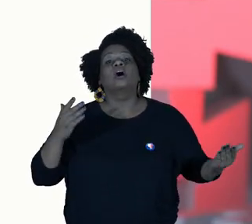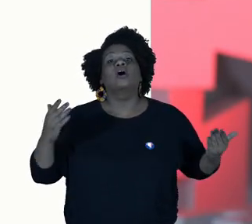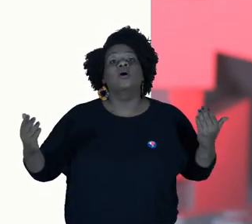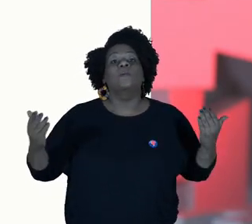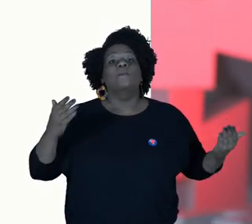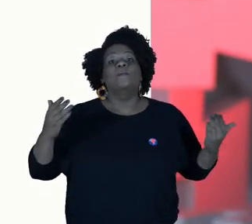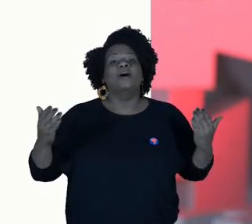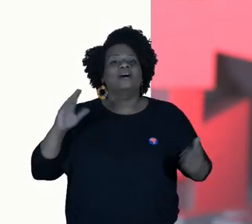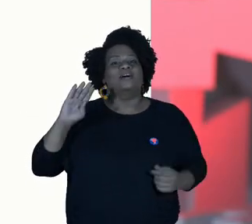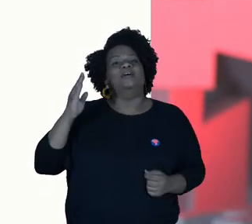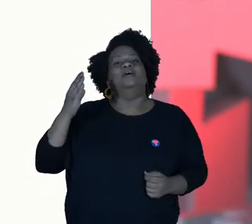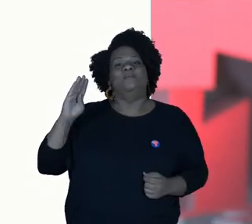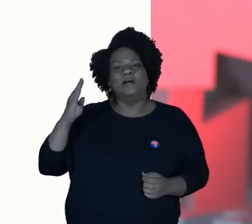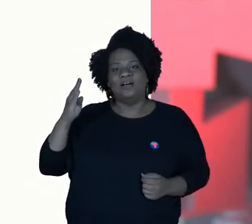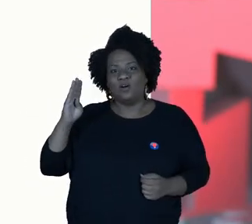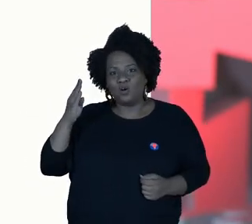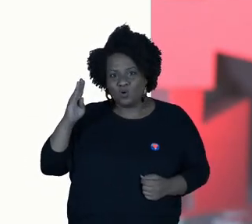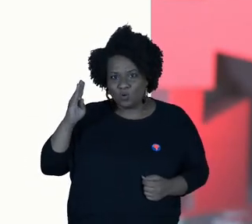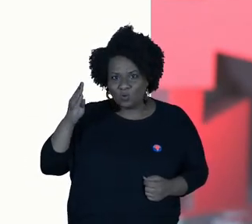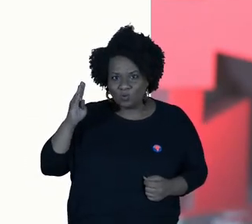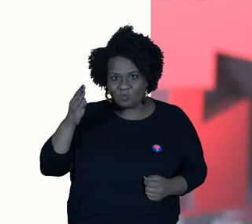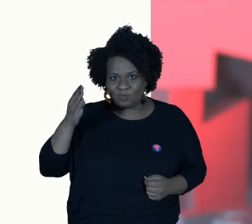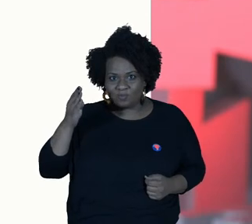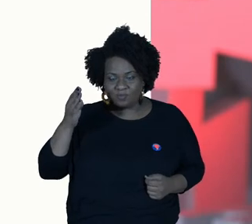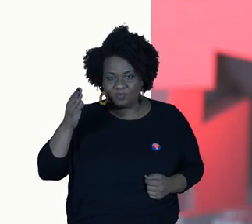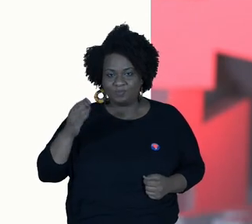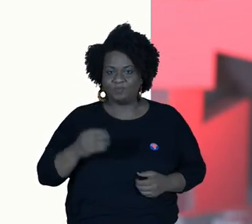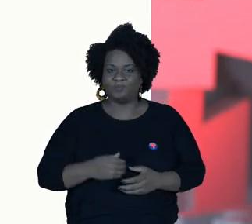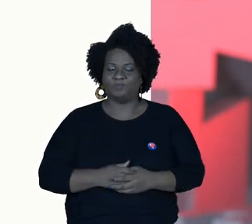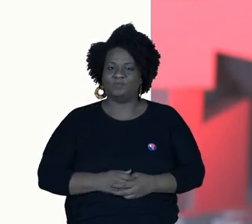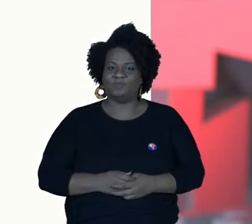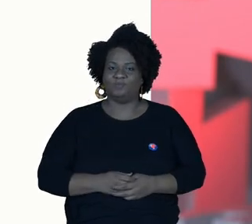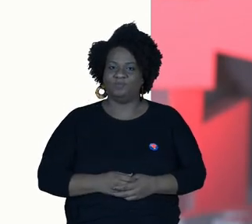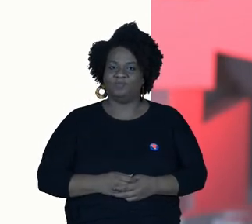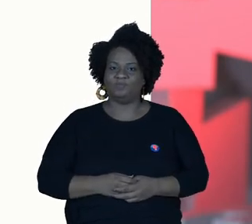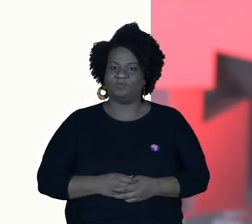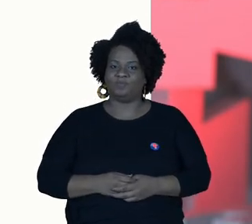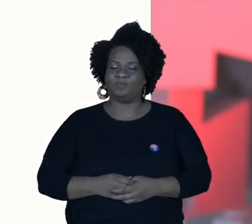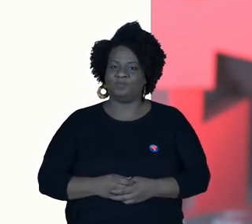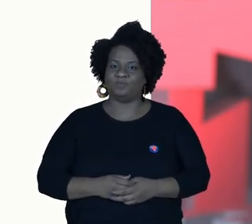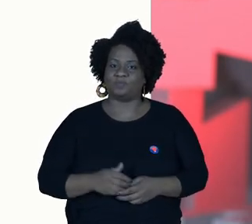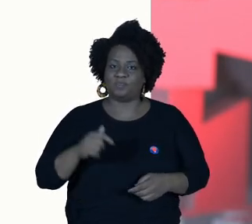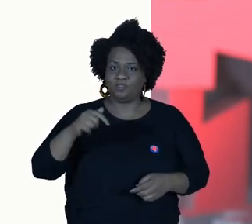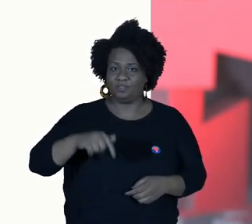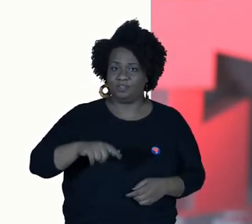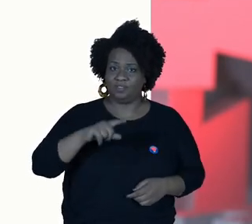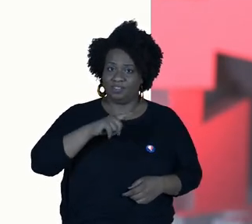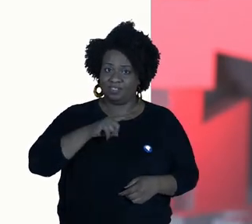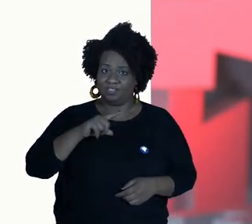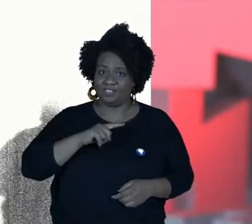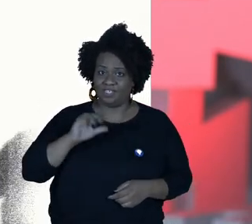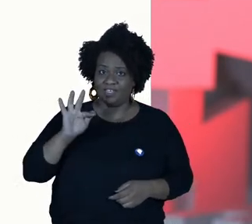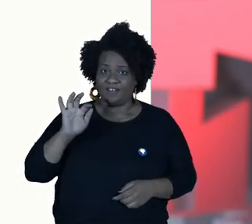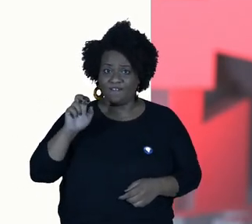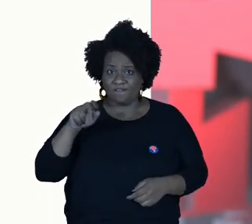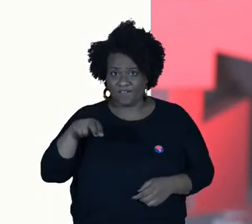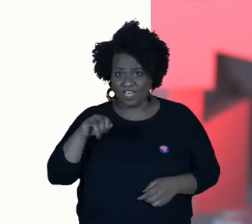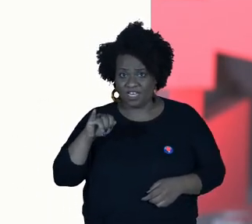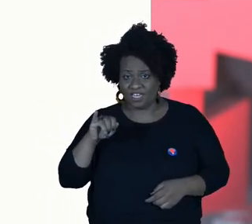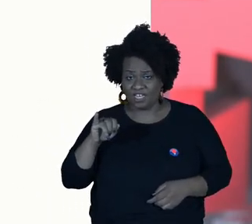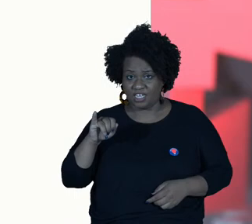barroco. Então, aqui a gente tem um frame de um